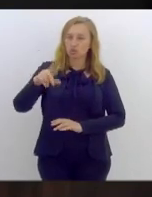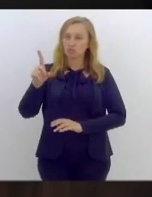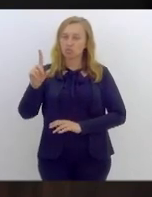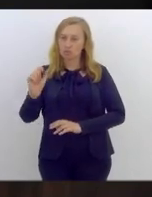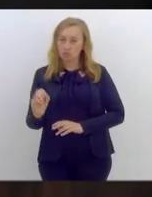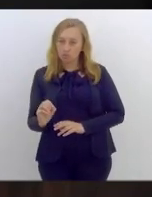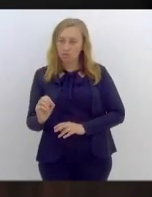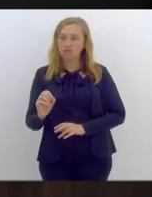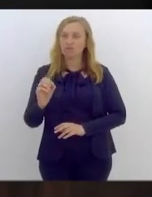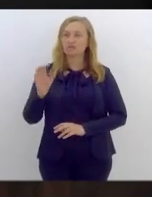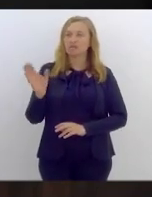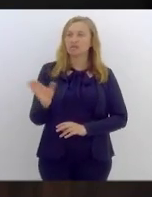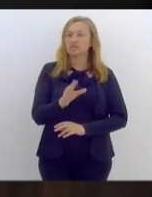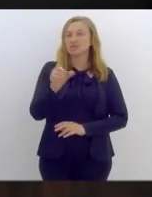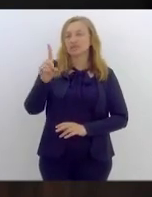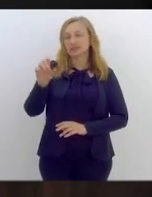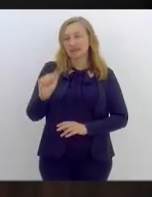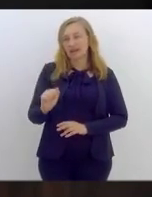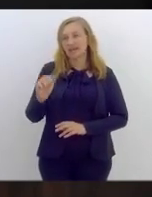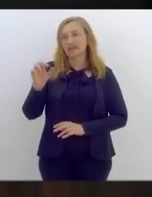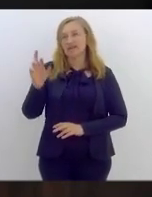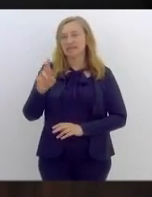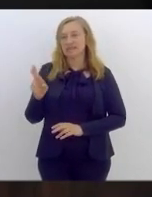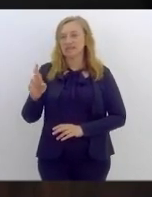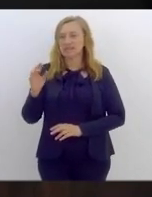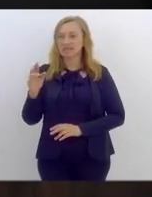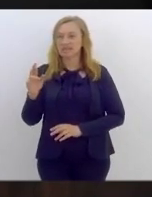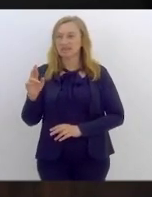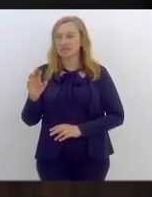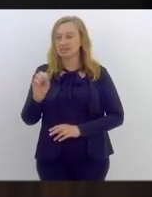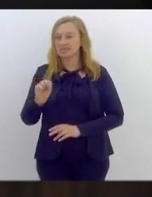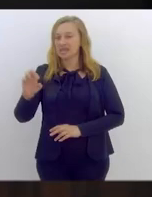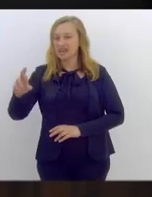potente, poderosa. Salve, salve!